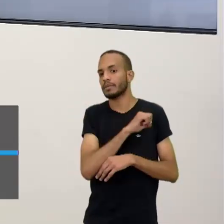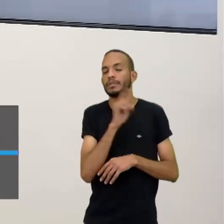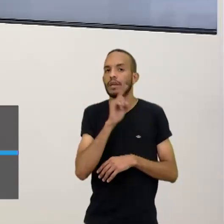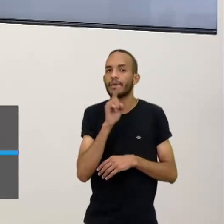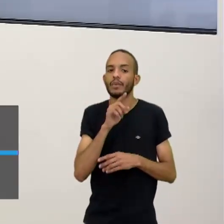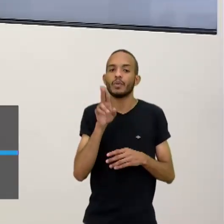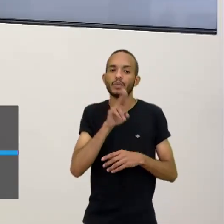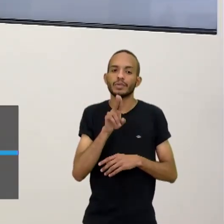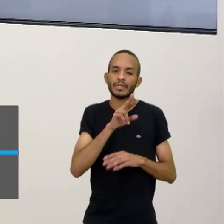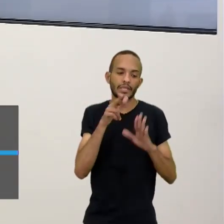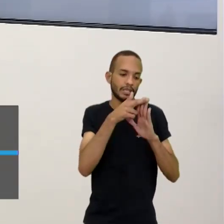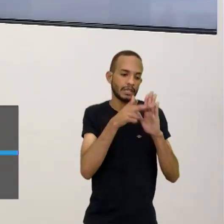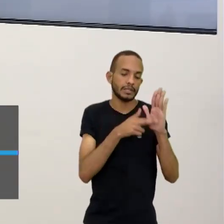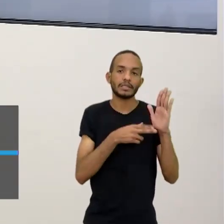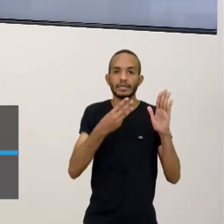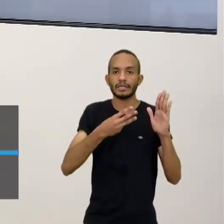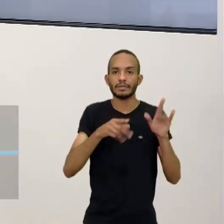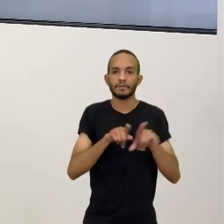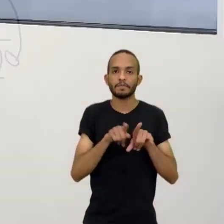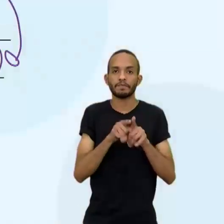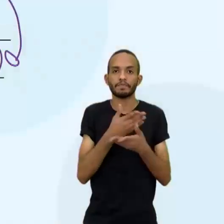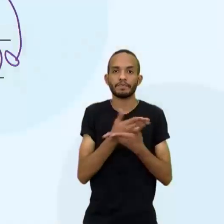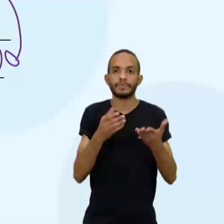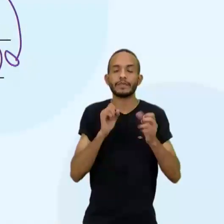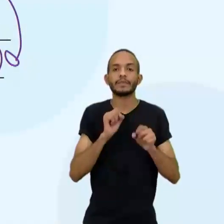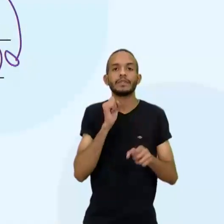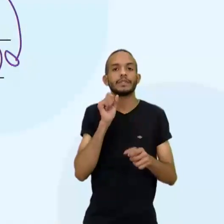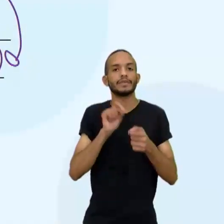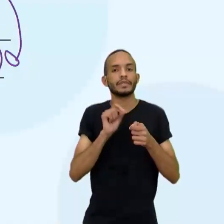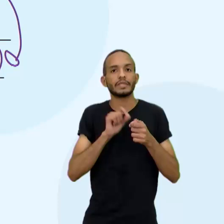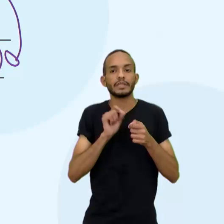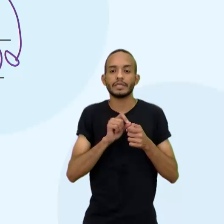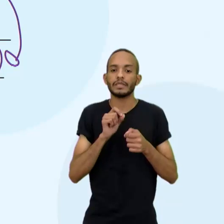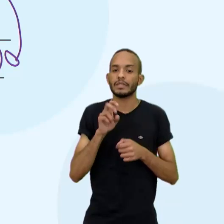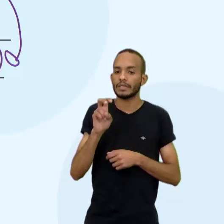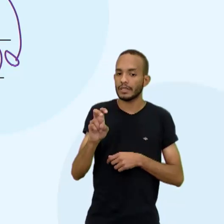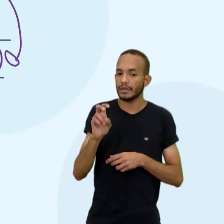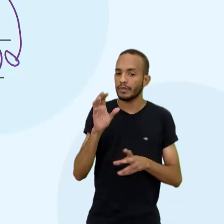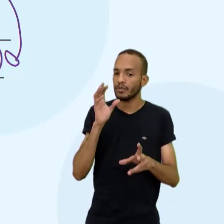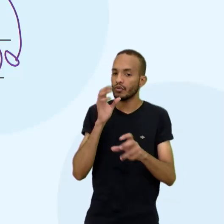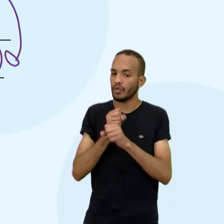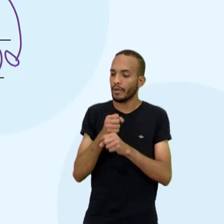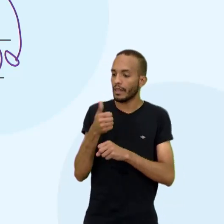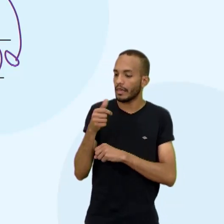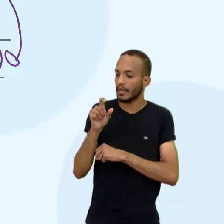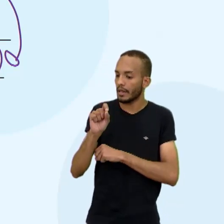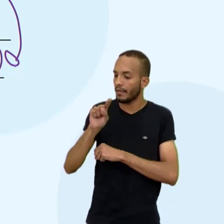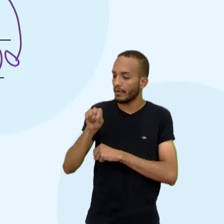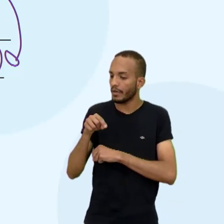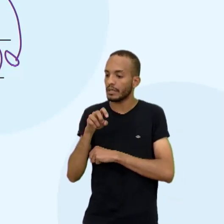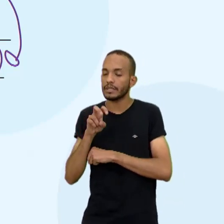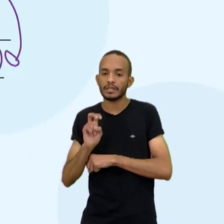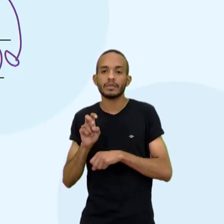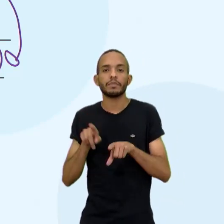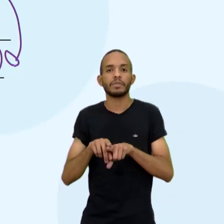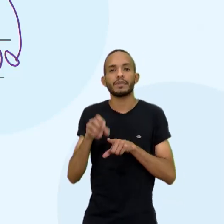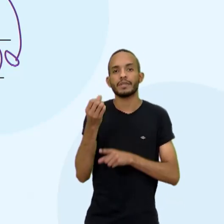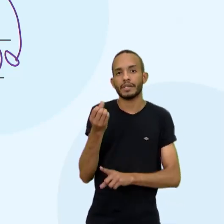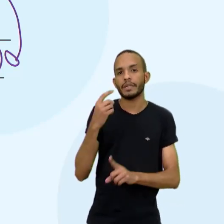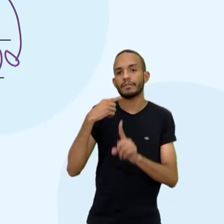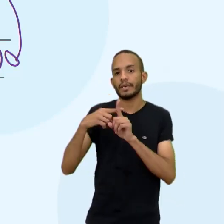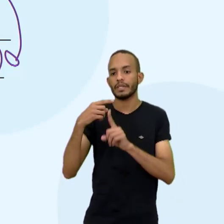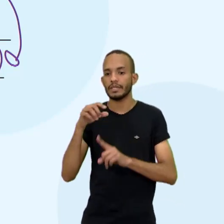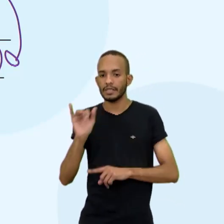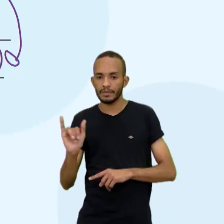faz a regra de 3. Certo? E veja, você pode fazer 5 com 10,5 ou 6 com Y, tá bom? Também você poderia fazer o